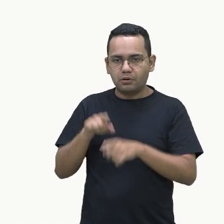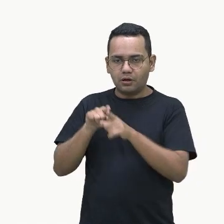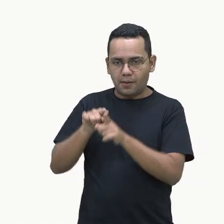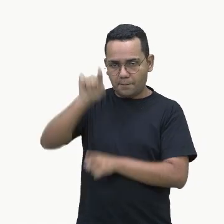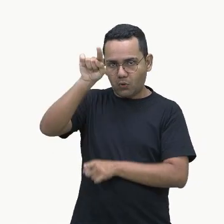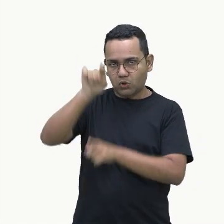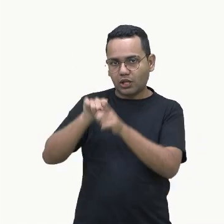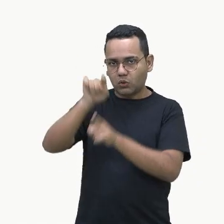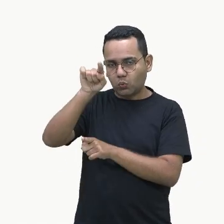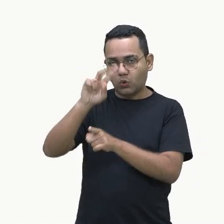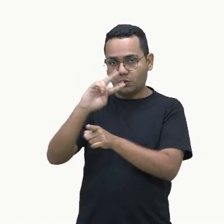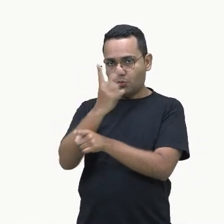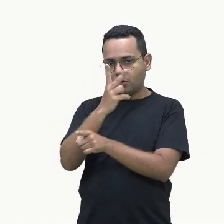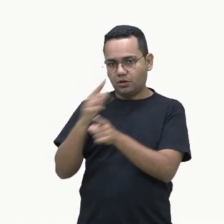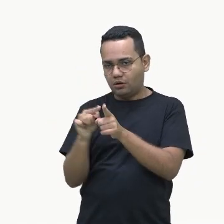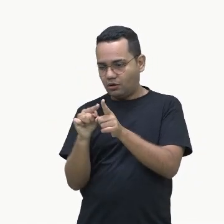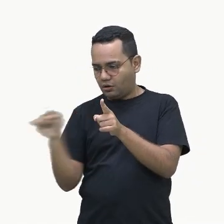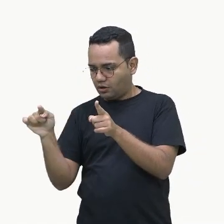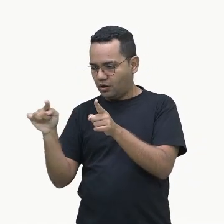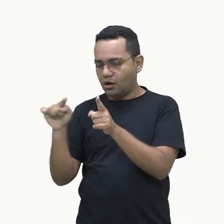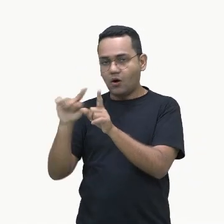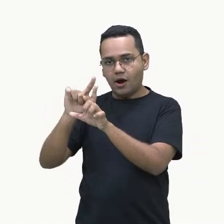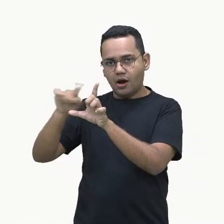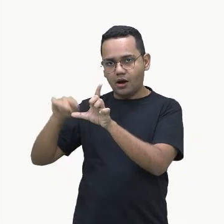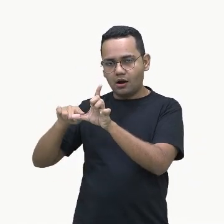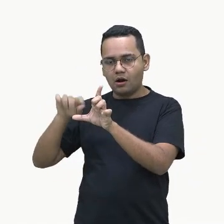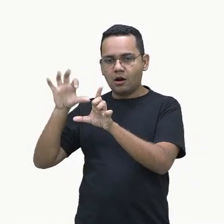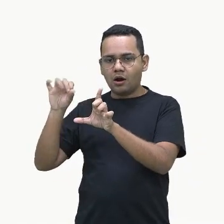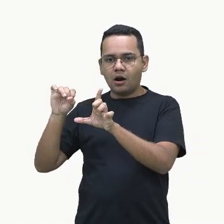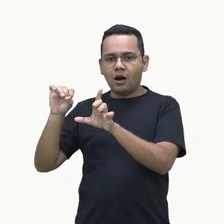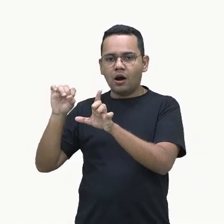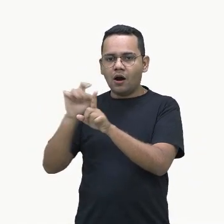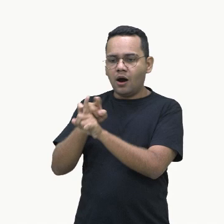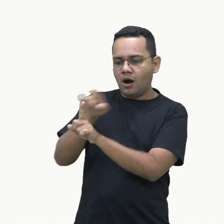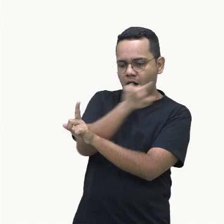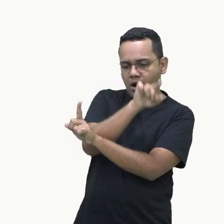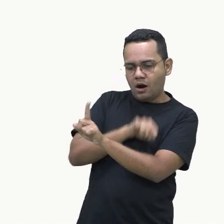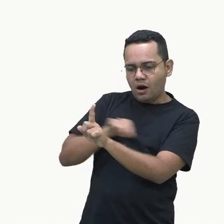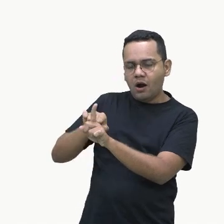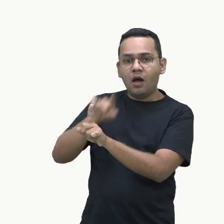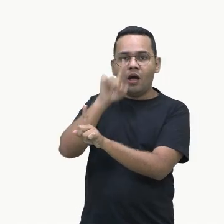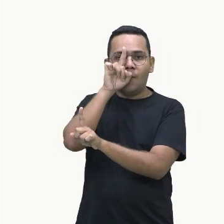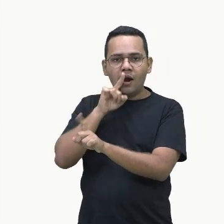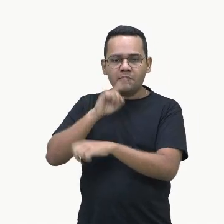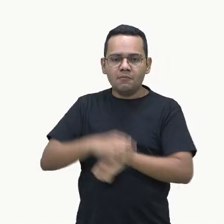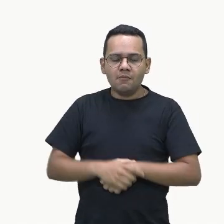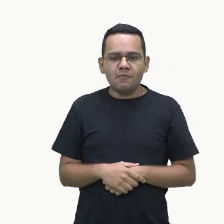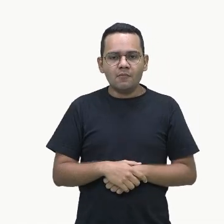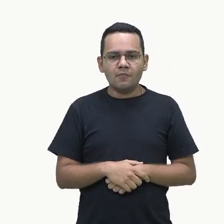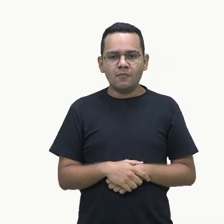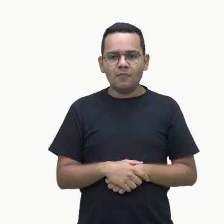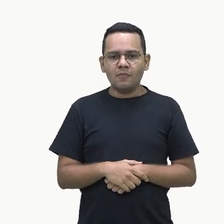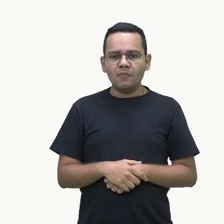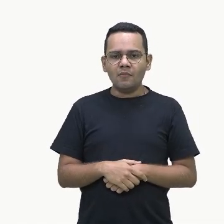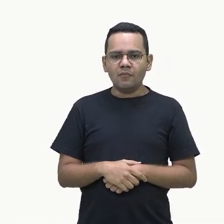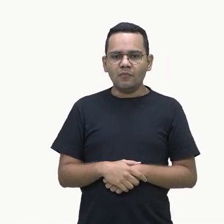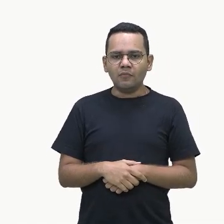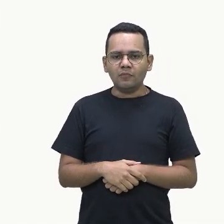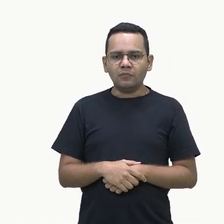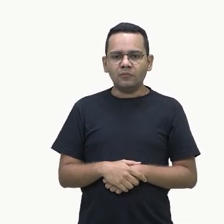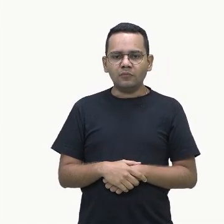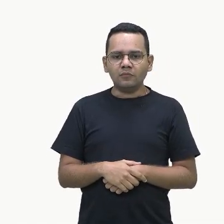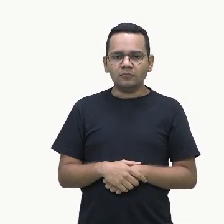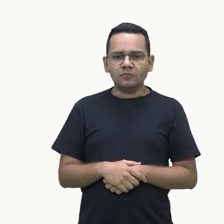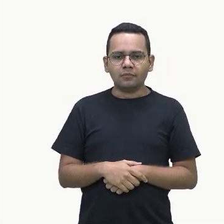frente ao nosso ângulo reto, quadrado amarelo. Ok? E aí, observe